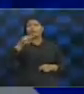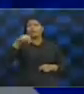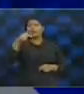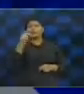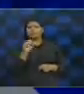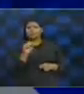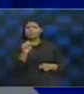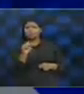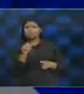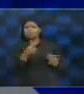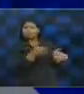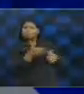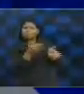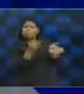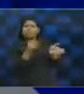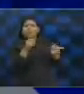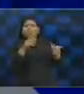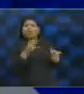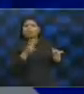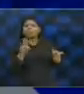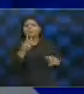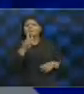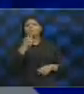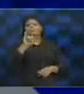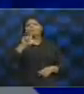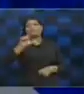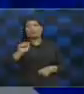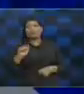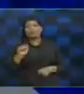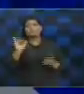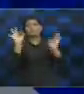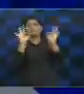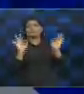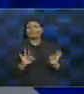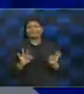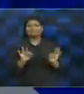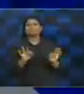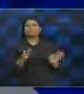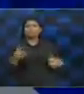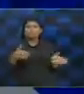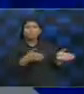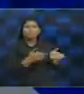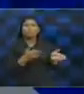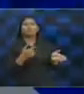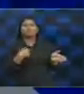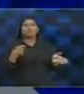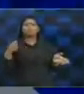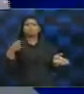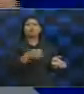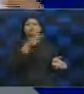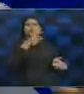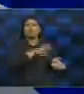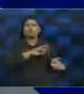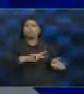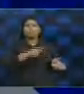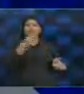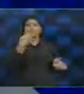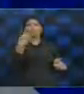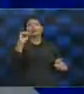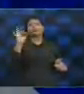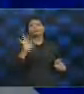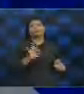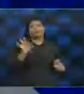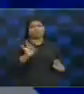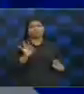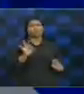Felicidade. Um jovem dedicado, junto com pais, eu valorizei os professores, salário, aumento de 40% nesses quase 4 anos de